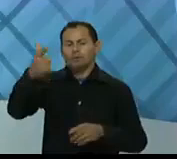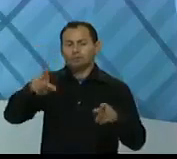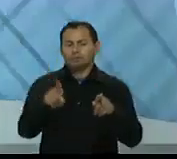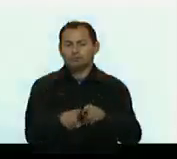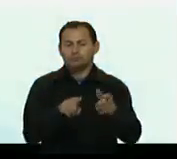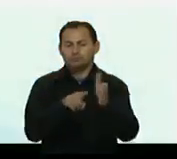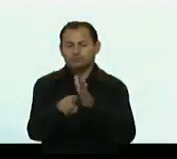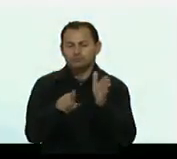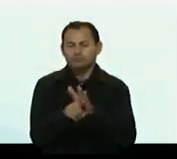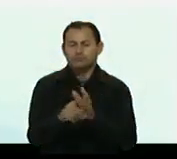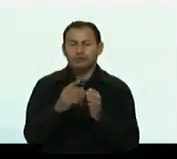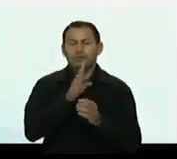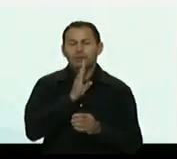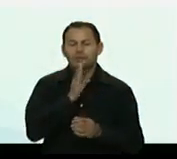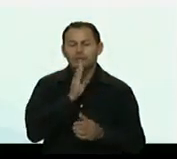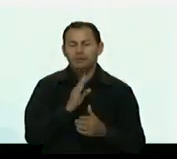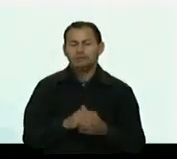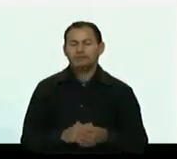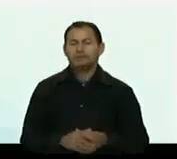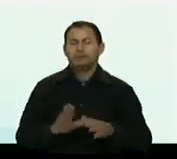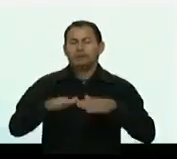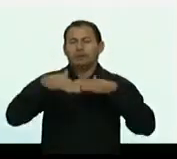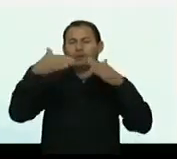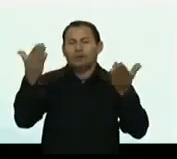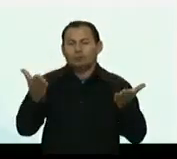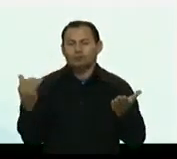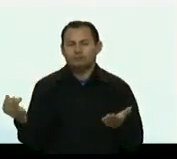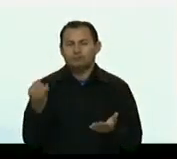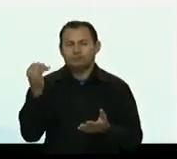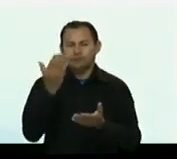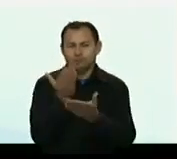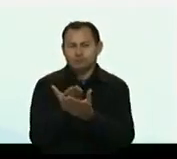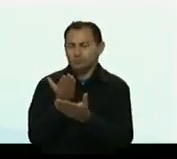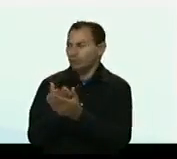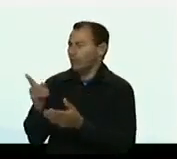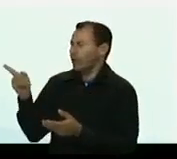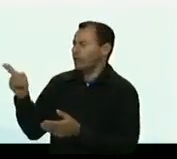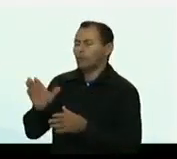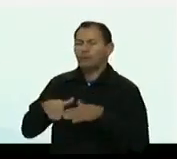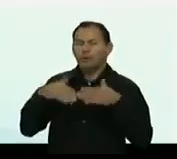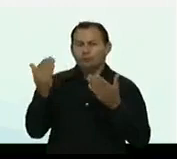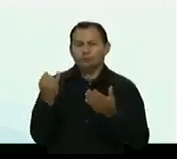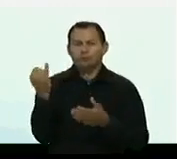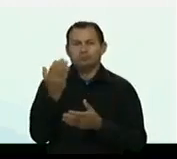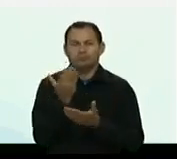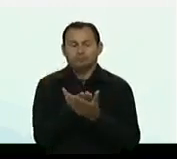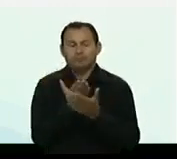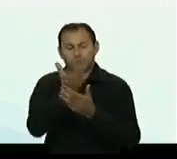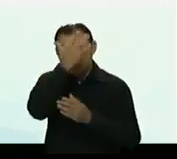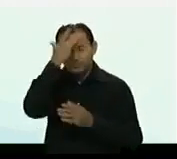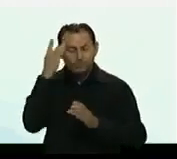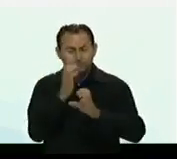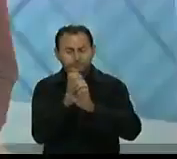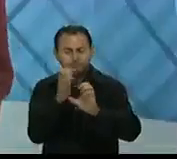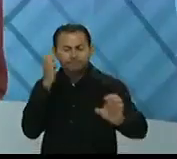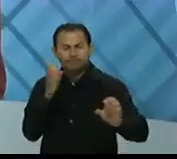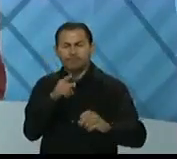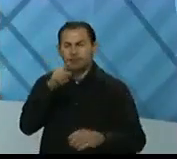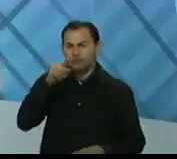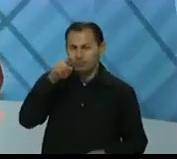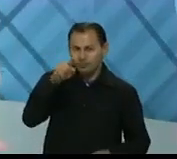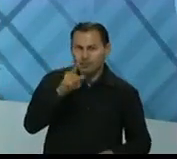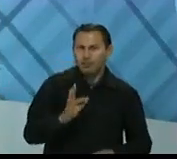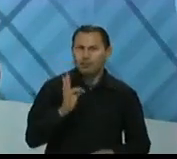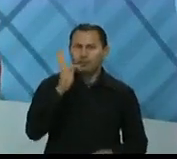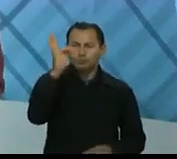outro questionamento, vamos conhecê-lo. Qual a importância desse estudo para o engenheiro? Como você,